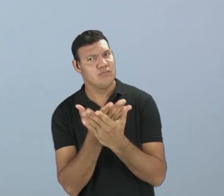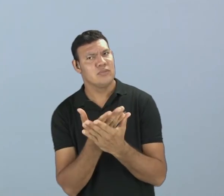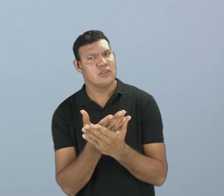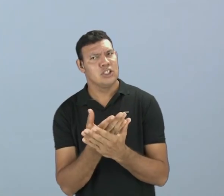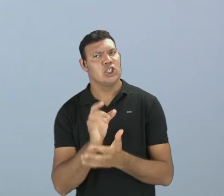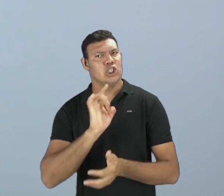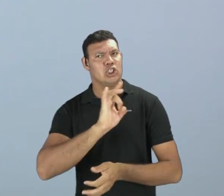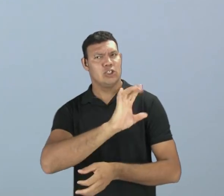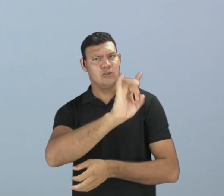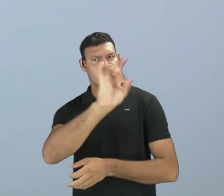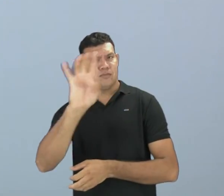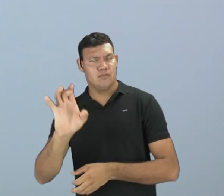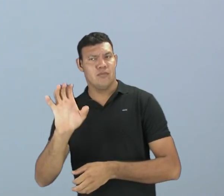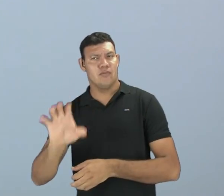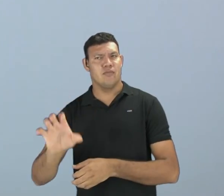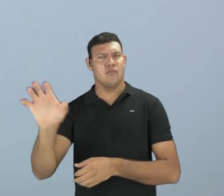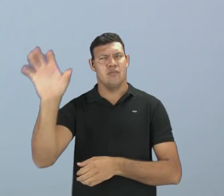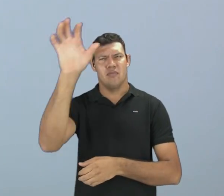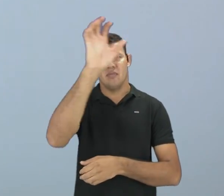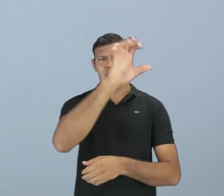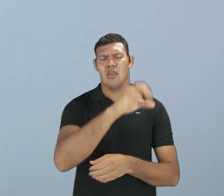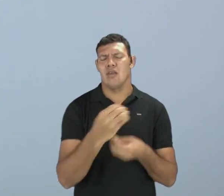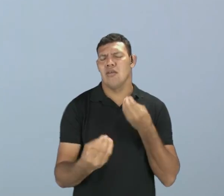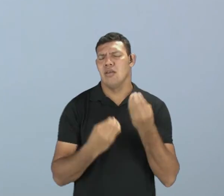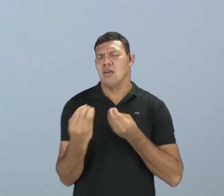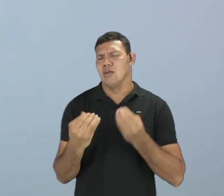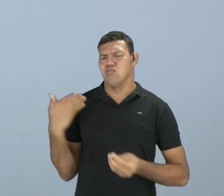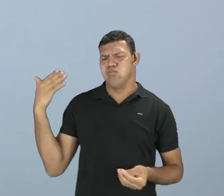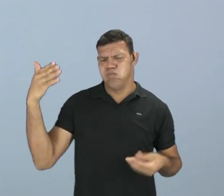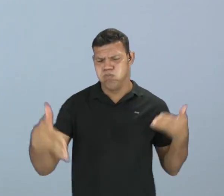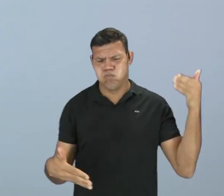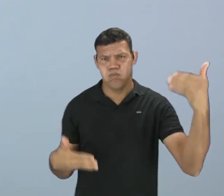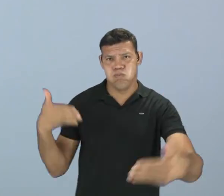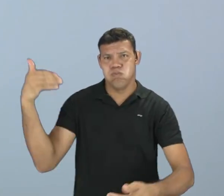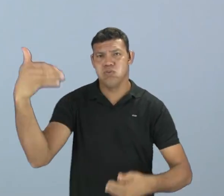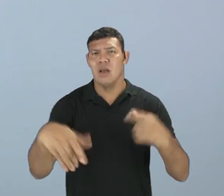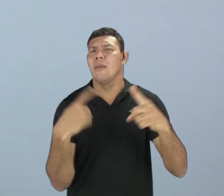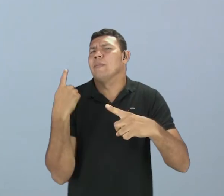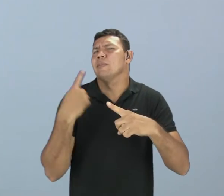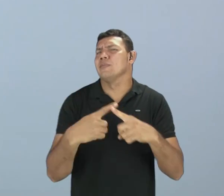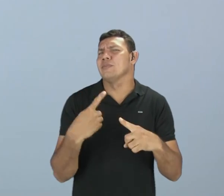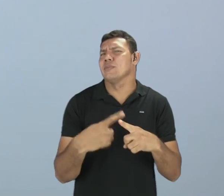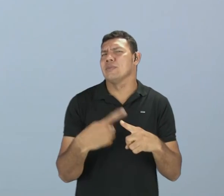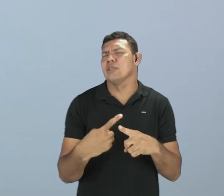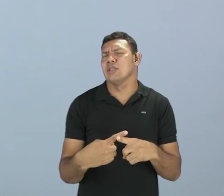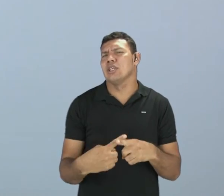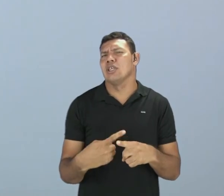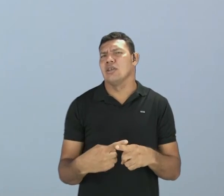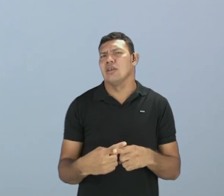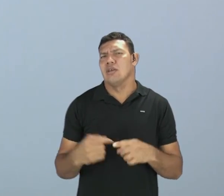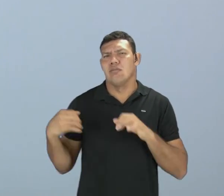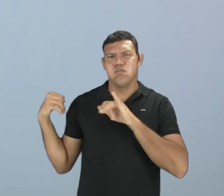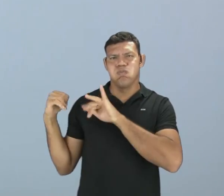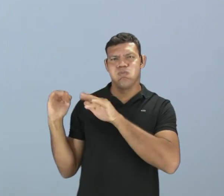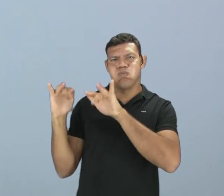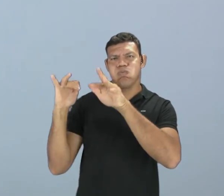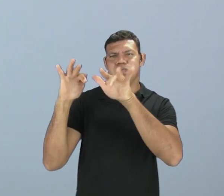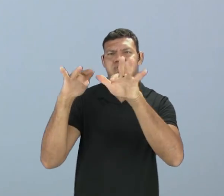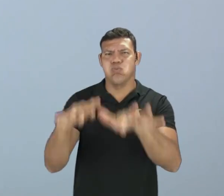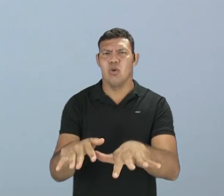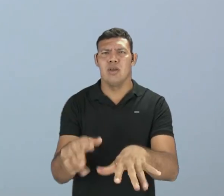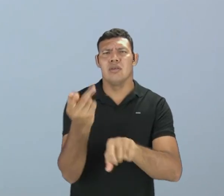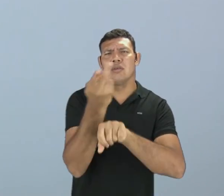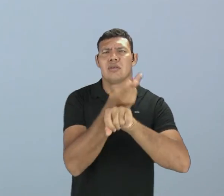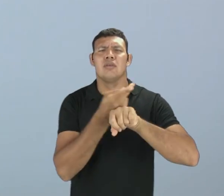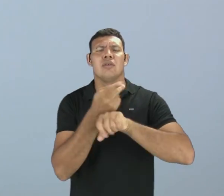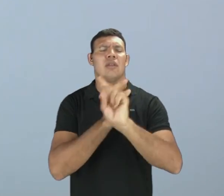cada região, como se dá esse movimento dessas regiões, né? Por que as pessoas se deslocam de um lugar para o outro, em busca de quê? Quais são